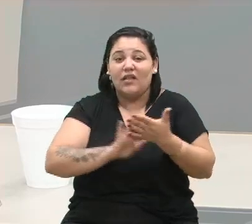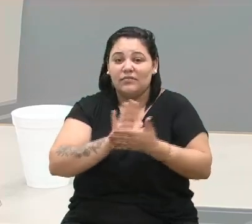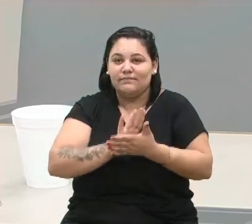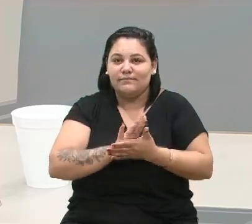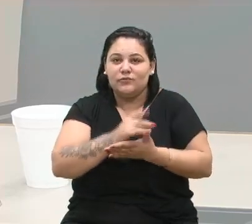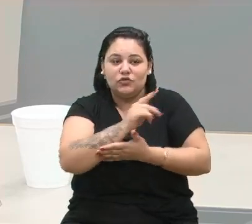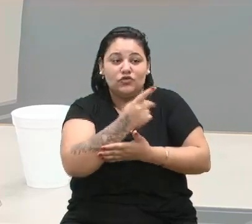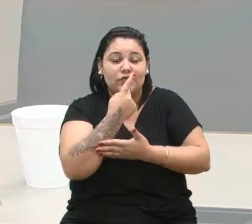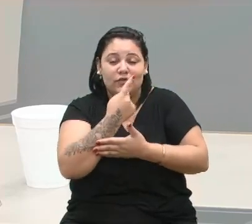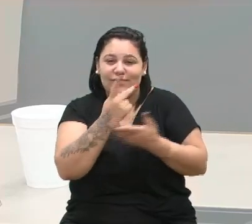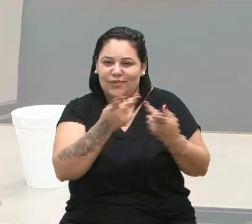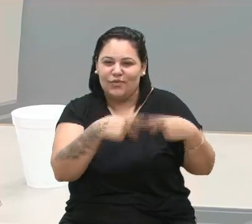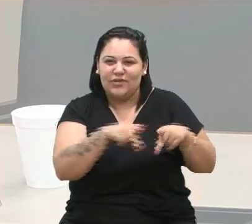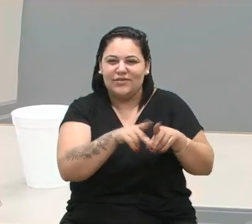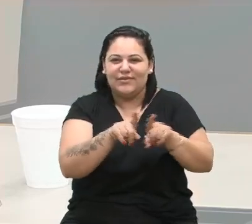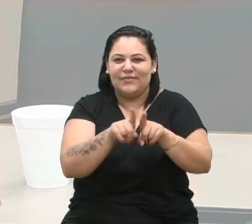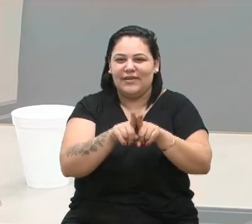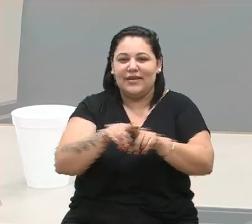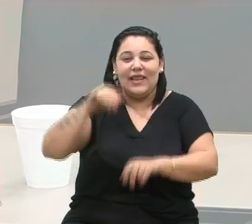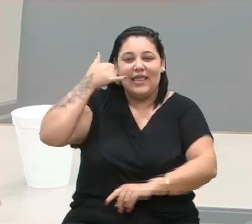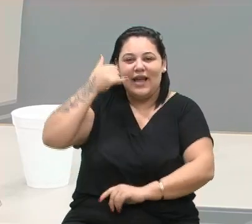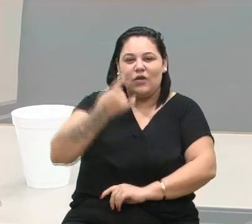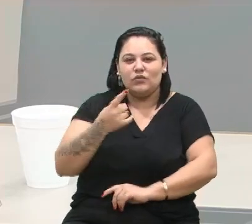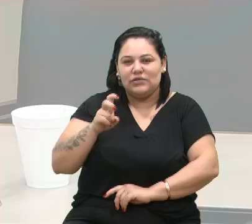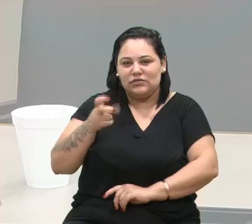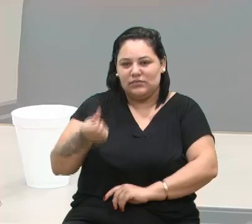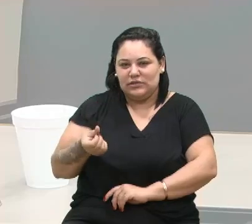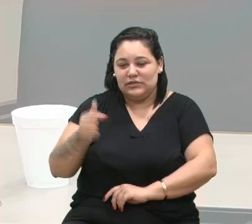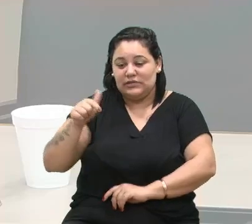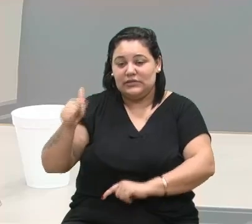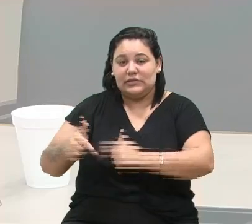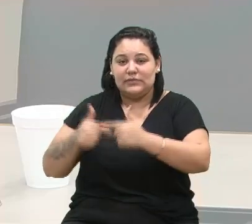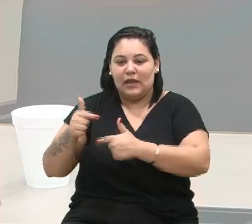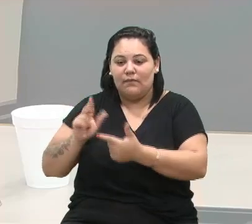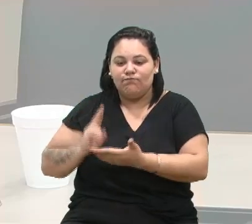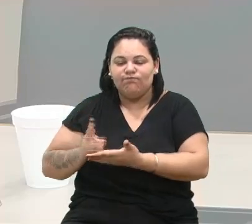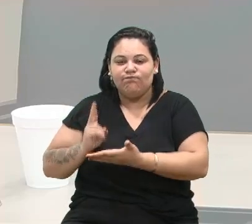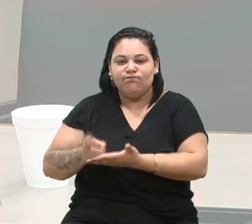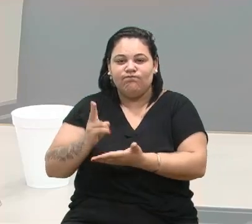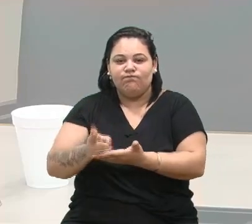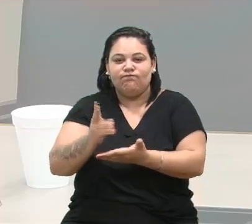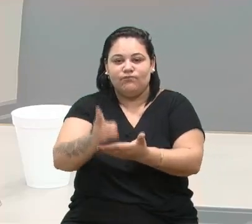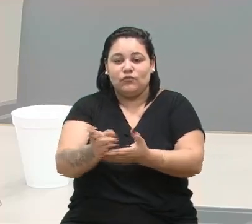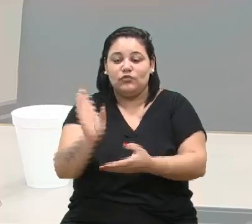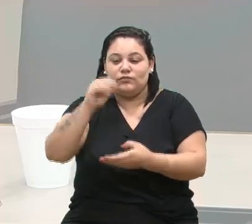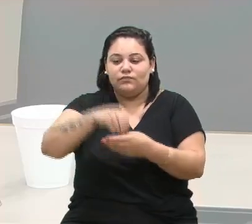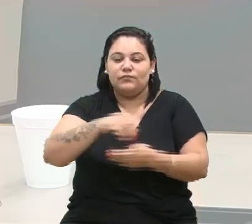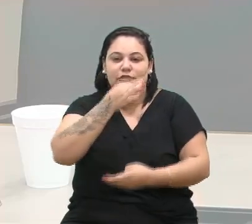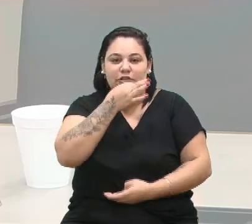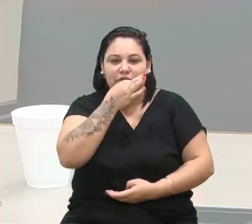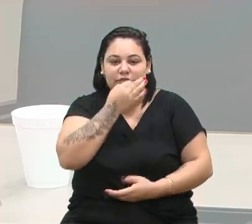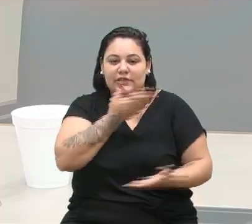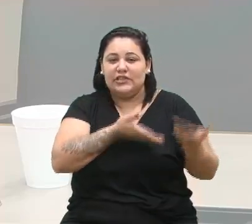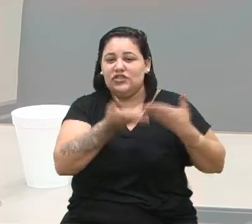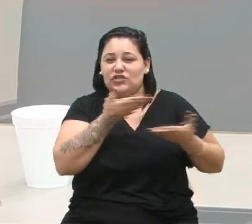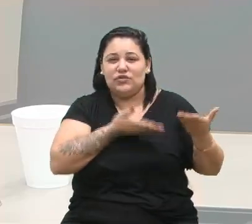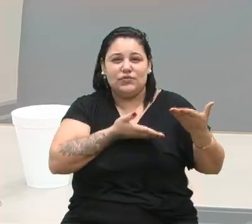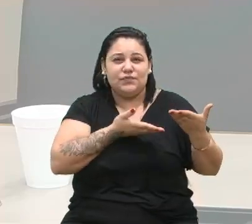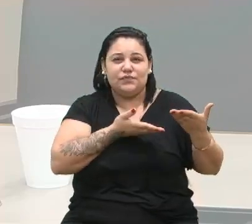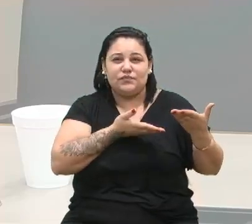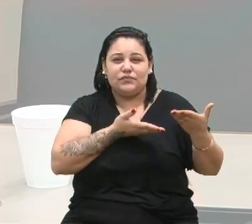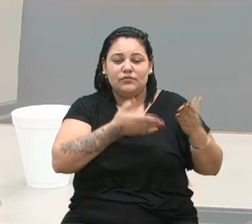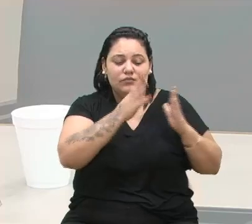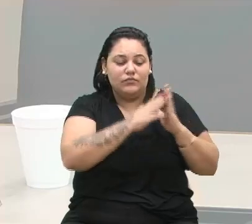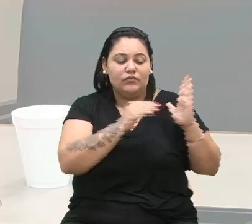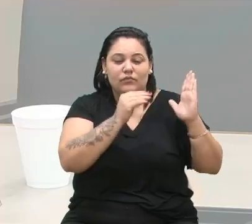importante para a população ligar no 156, esse trabalho vai ser contínuo na cidade, vai ser atendido praticamente no modelo